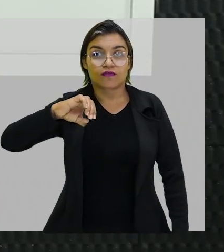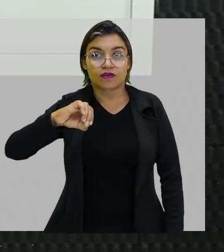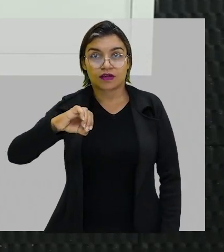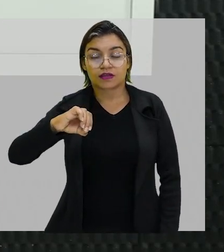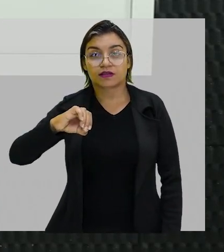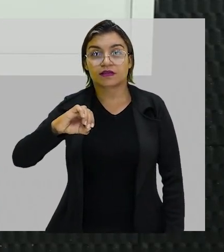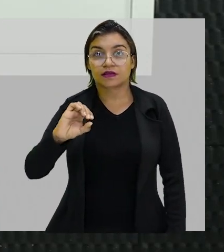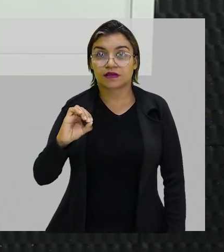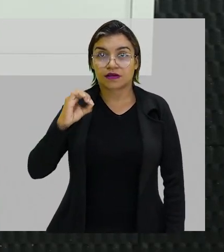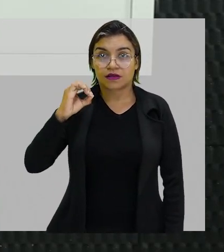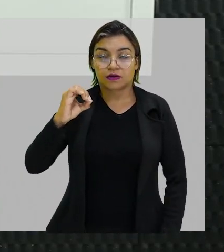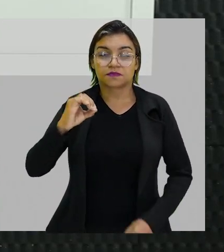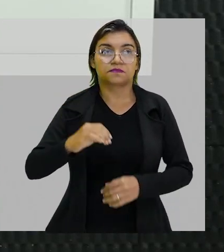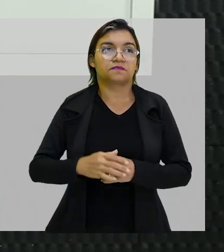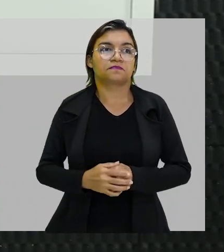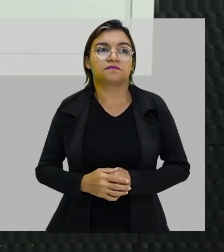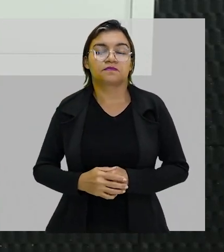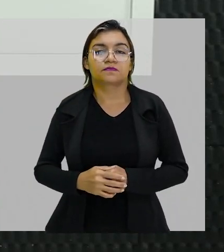esta